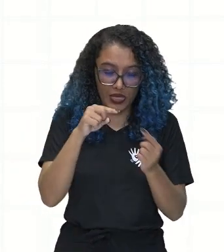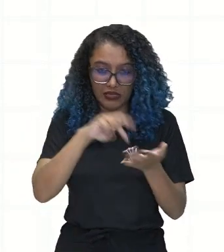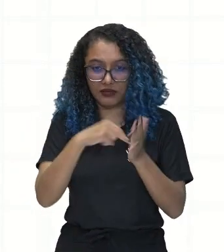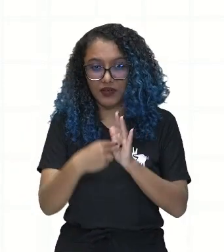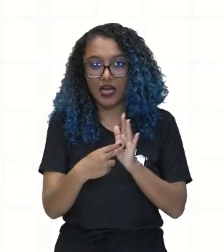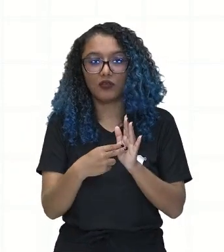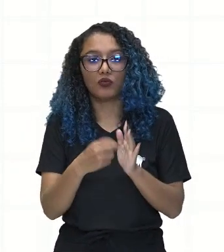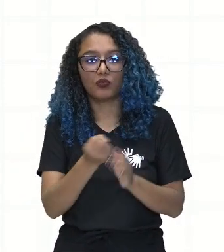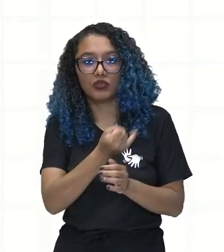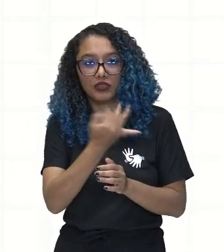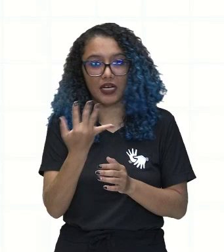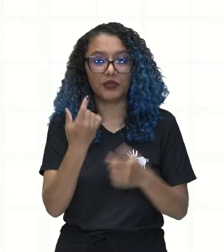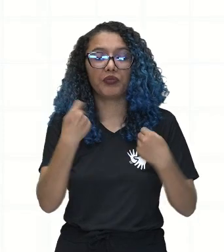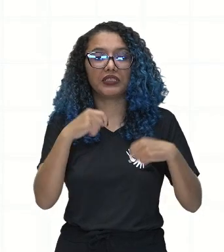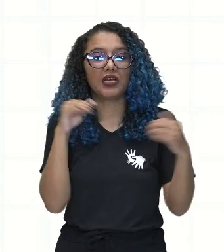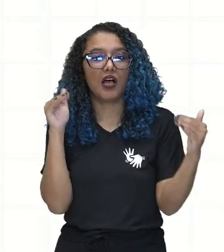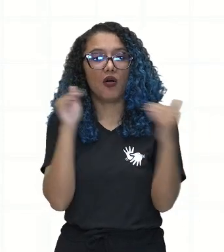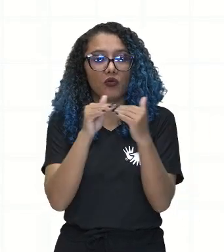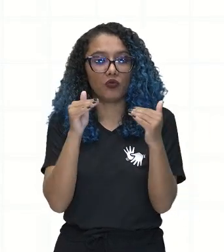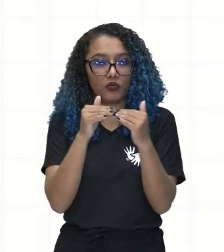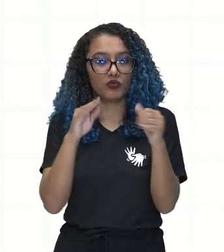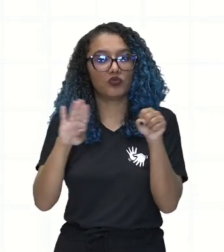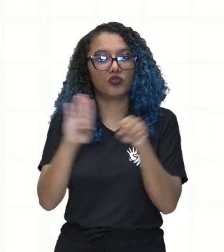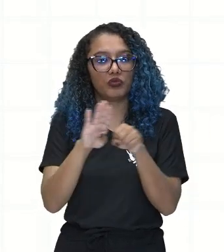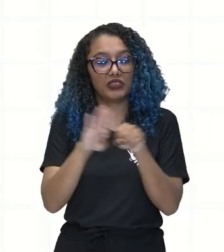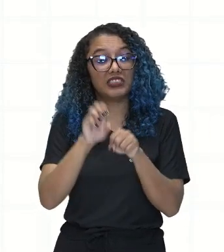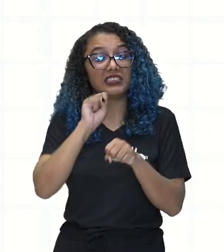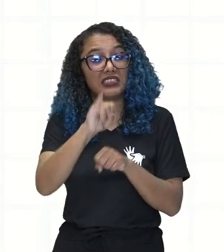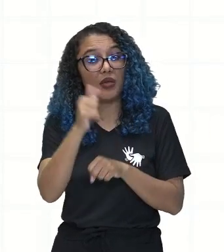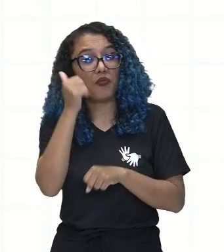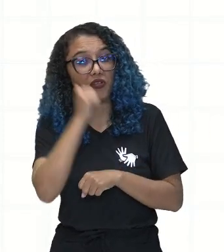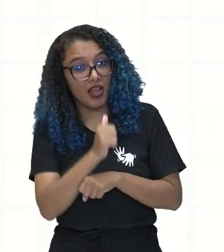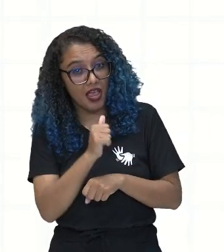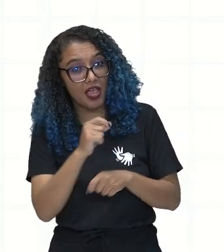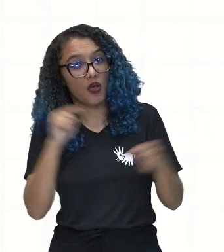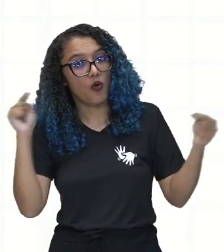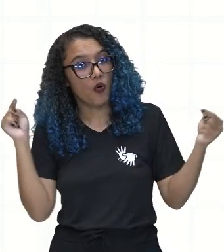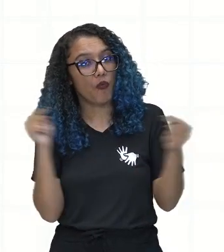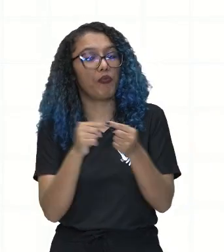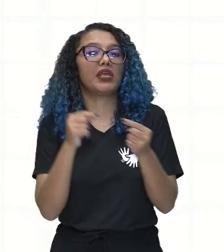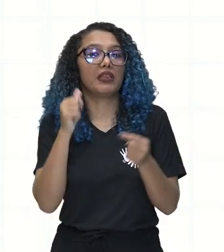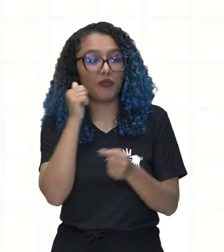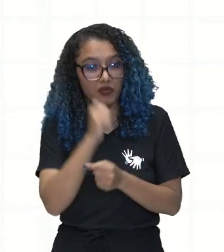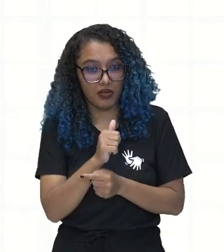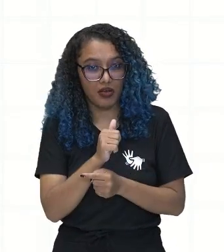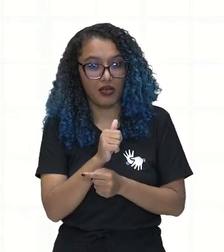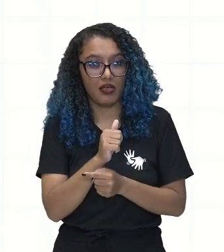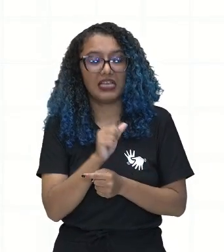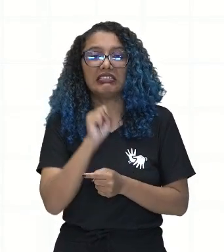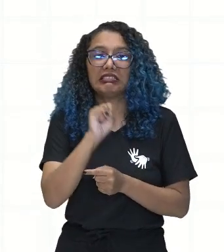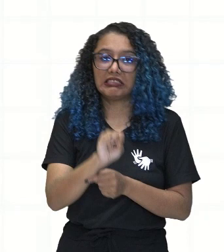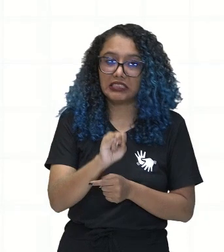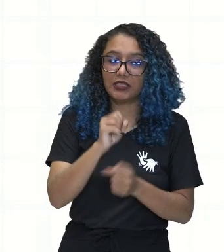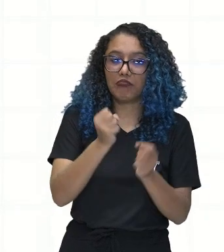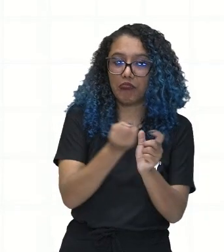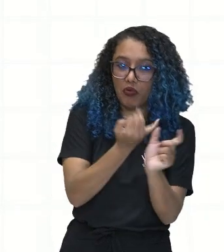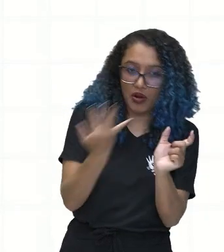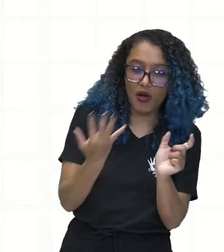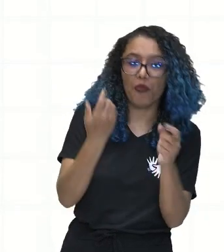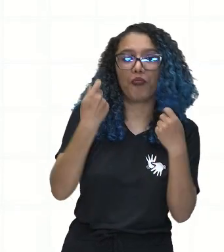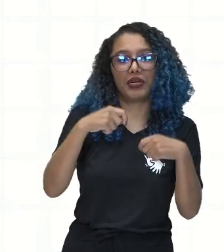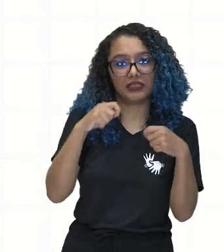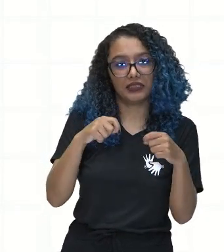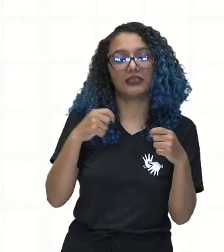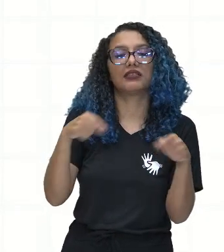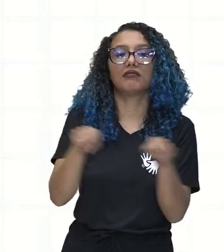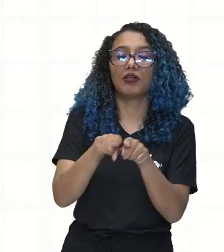substantivo. Se o substantivo for feminino, está no feminino, né? Tiver no plural, plural, olha, ok? Muito